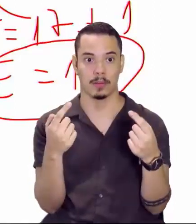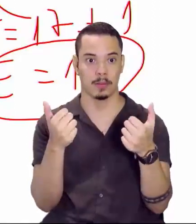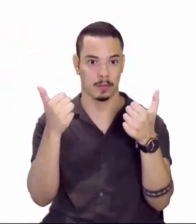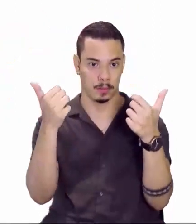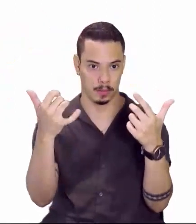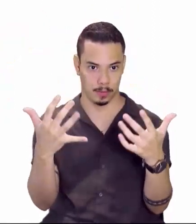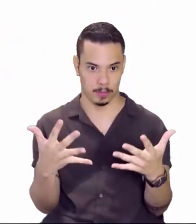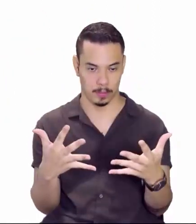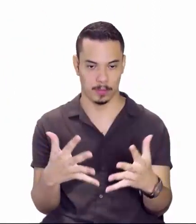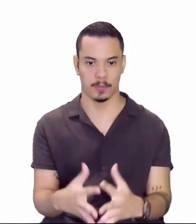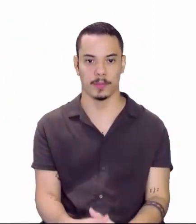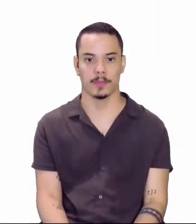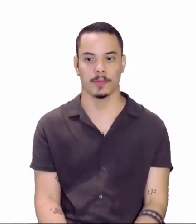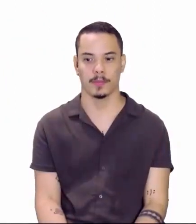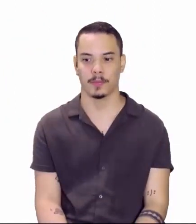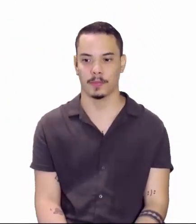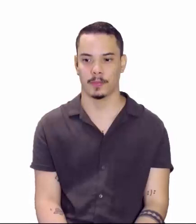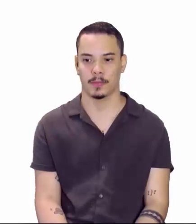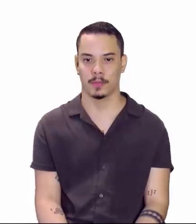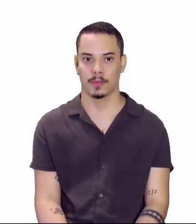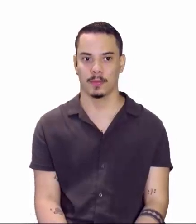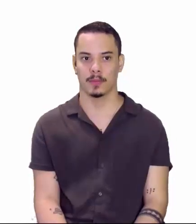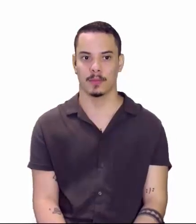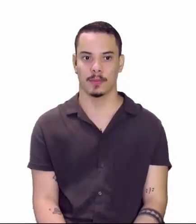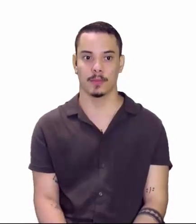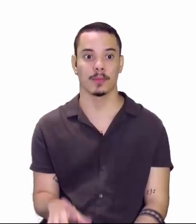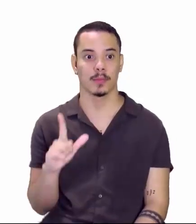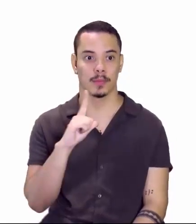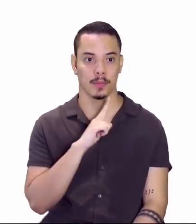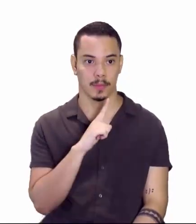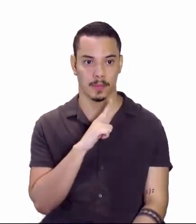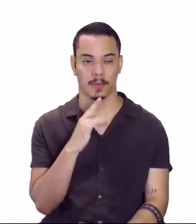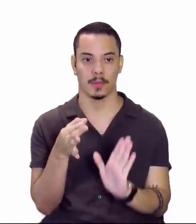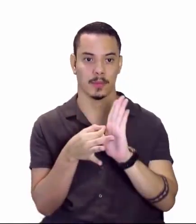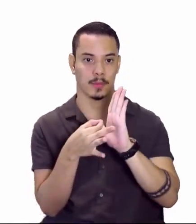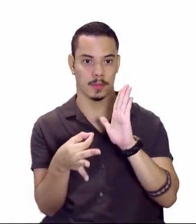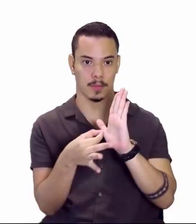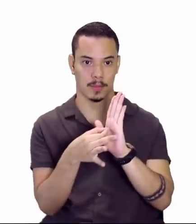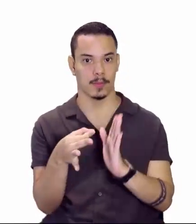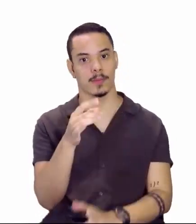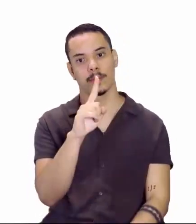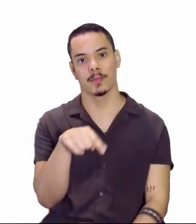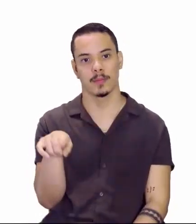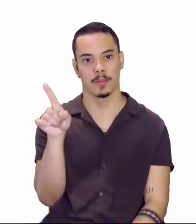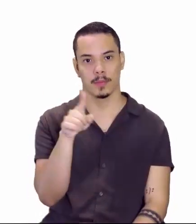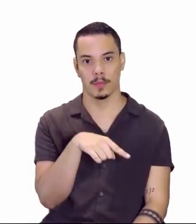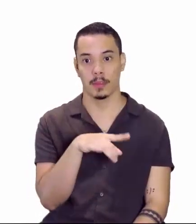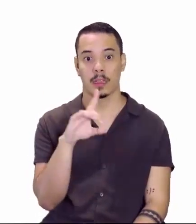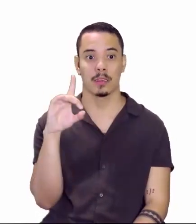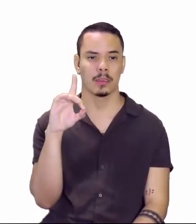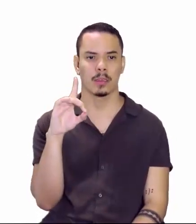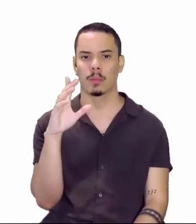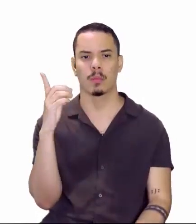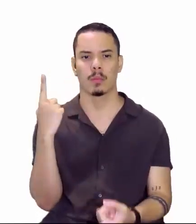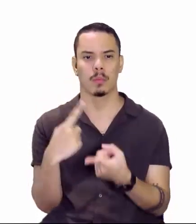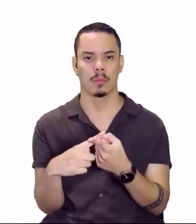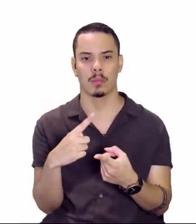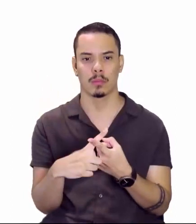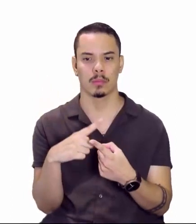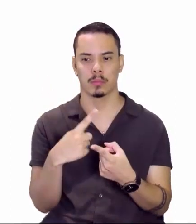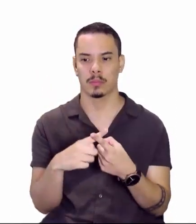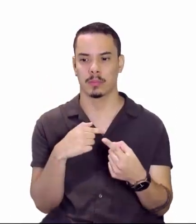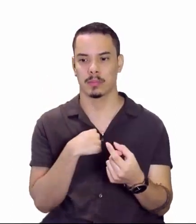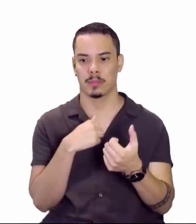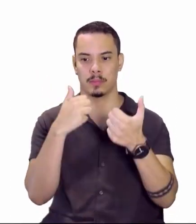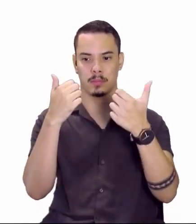comentário. Exatamente no comentário, a alternativa é D, porque afirma que